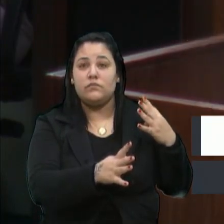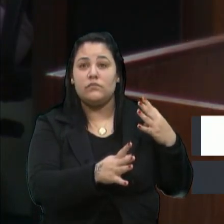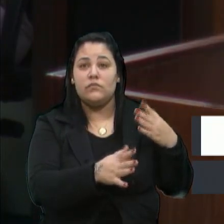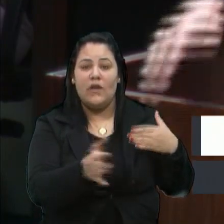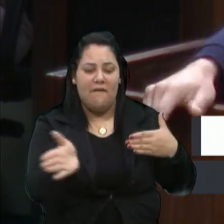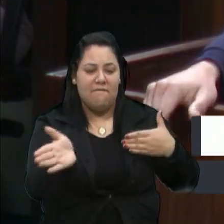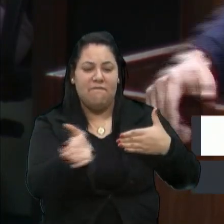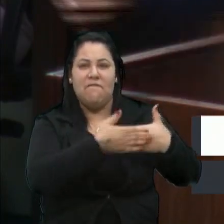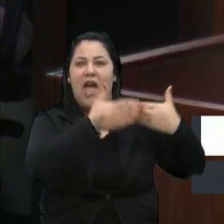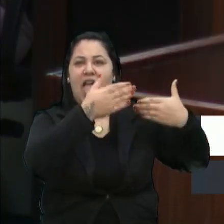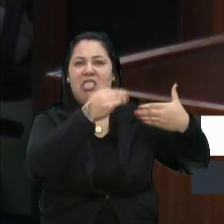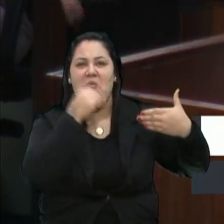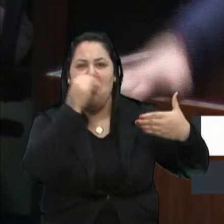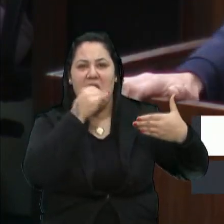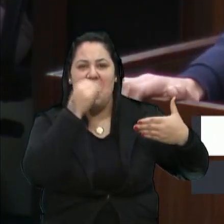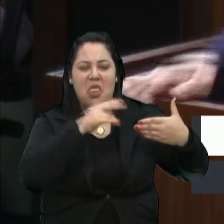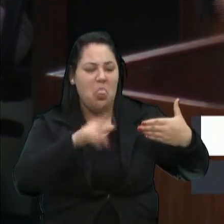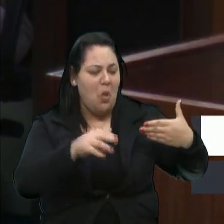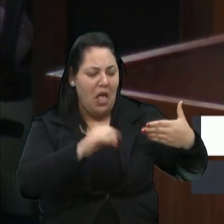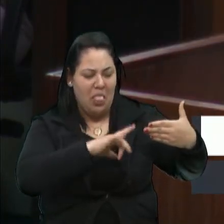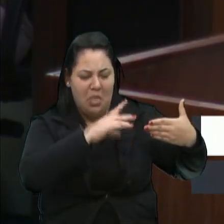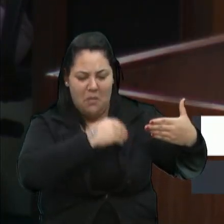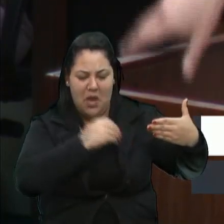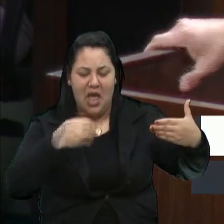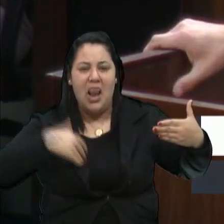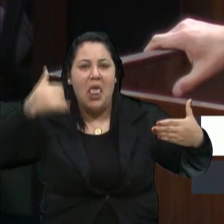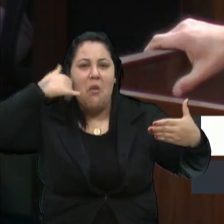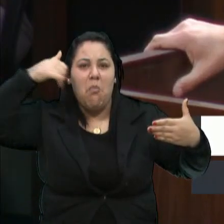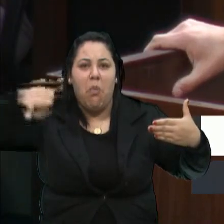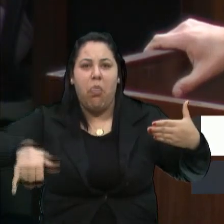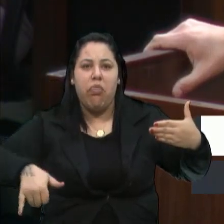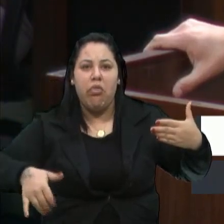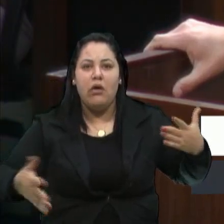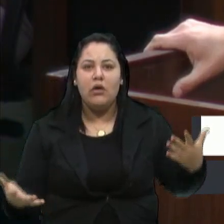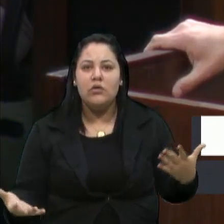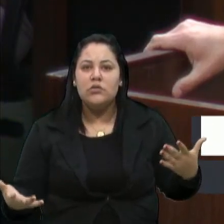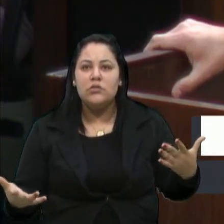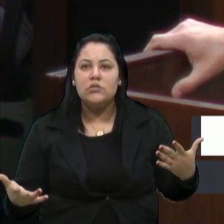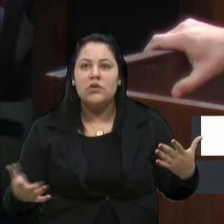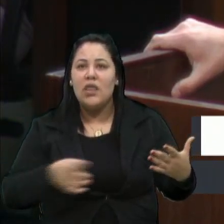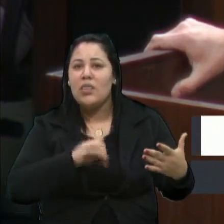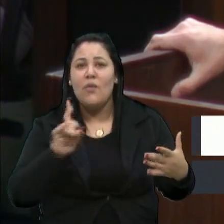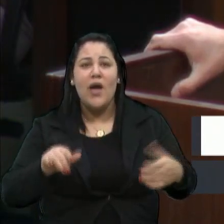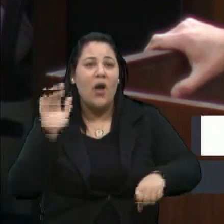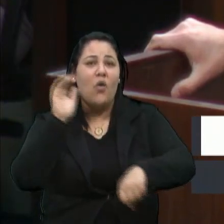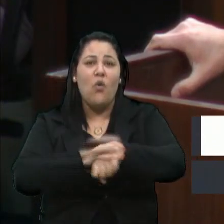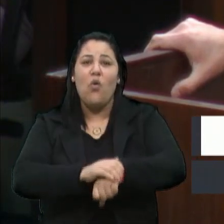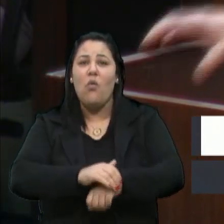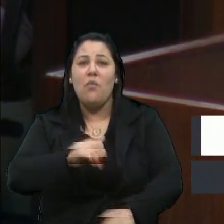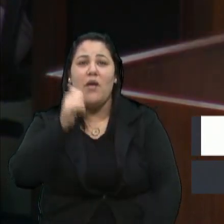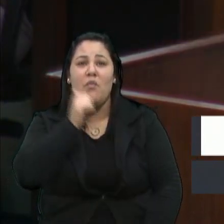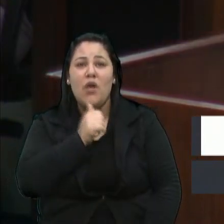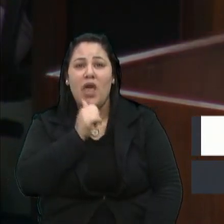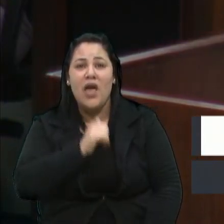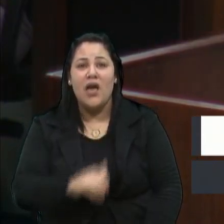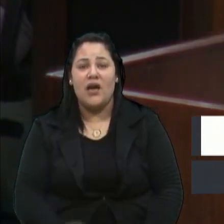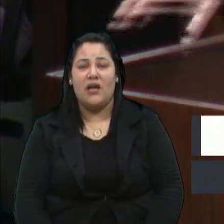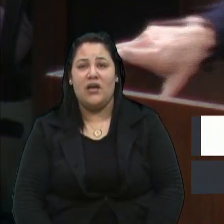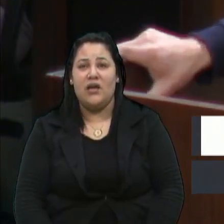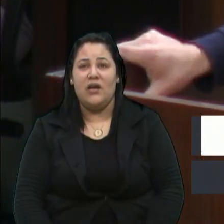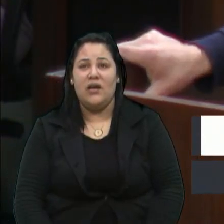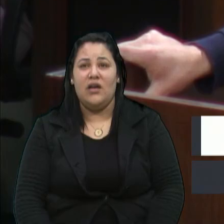desacatados Nunca tem médico tu liga não atende não atende não é culpa delas é porque o sistema